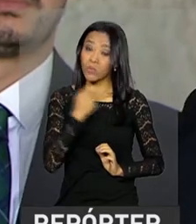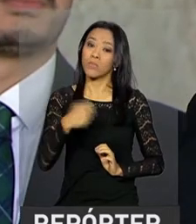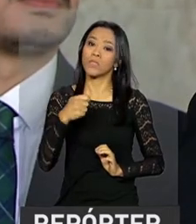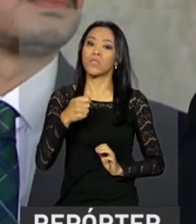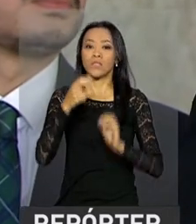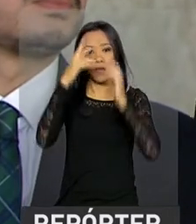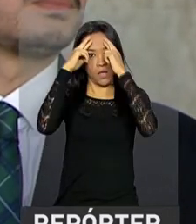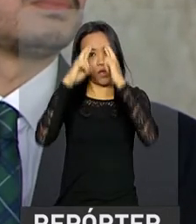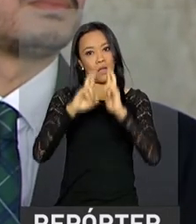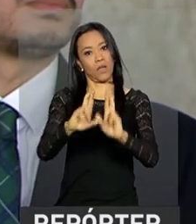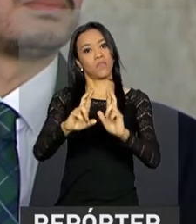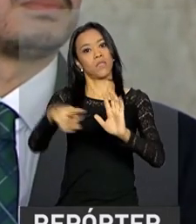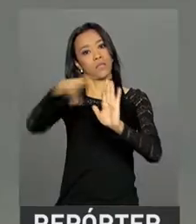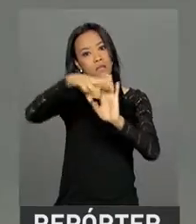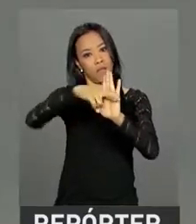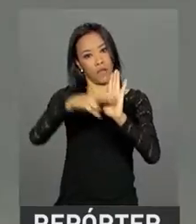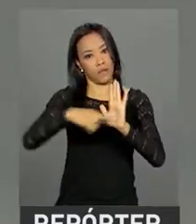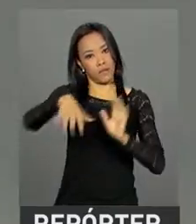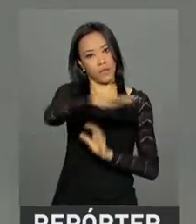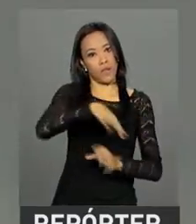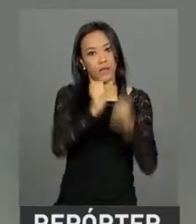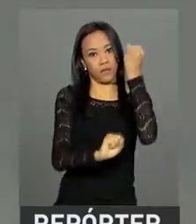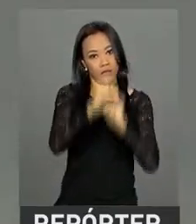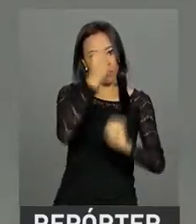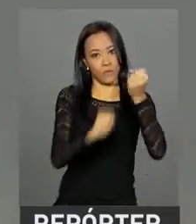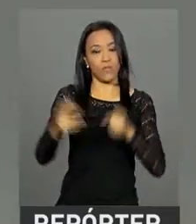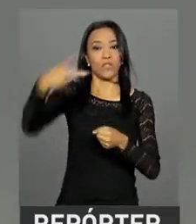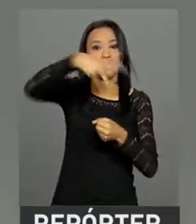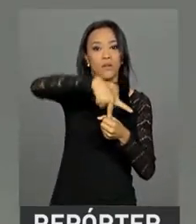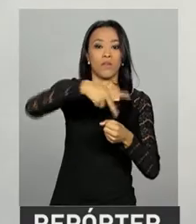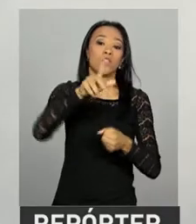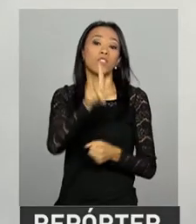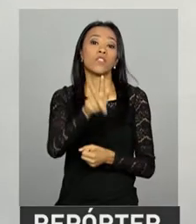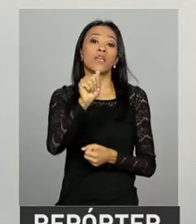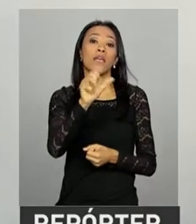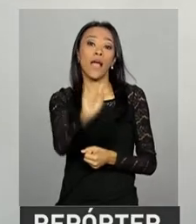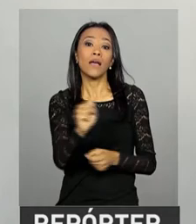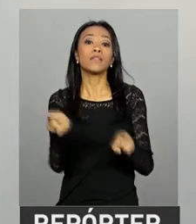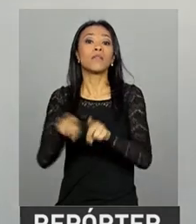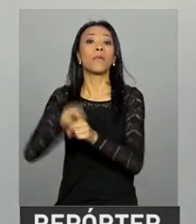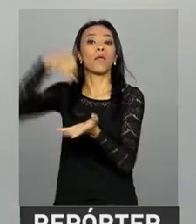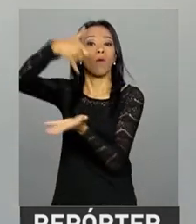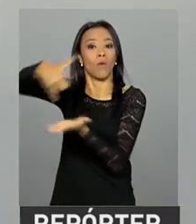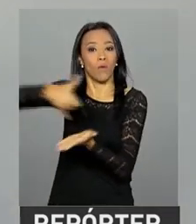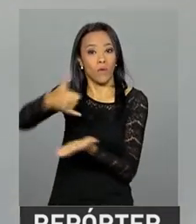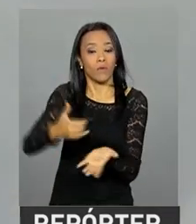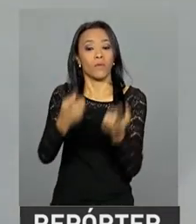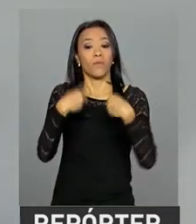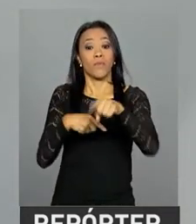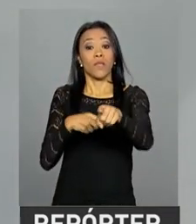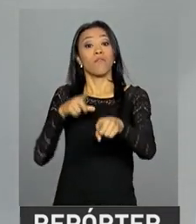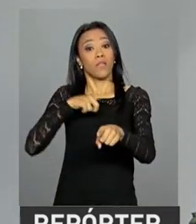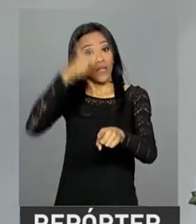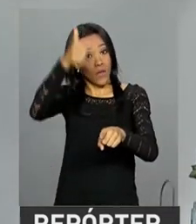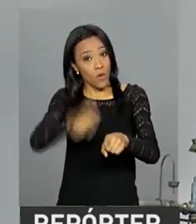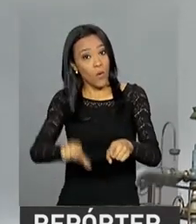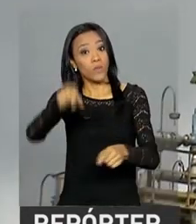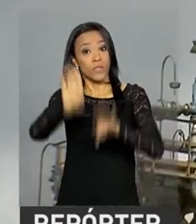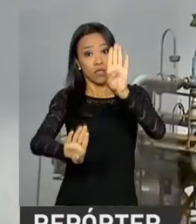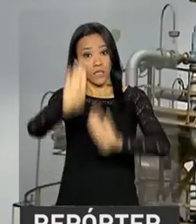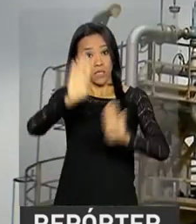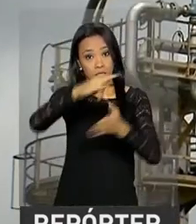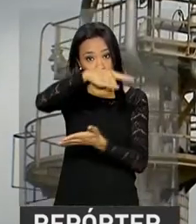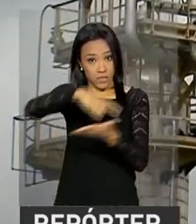pela indústria de óleo e gás às novas regras vão ser aplicadas na 14ª rodada de licitações de blocos para exploração